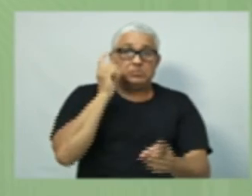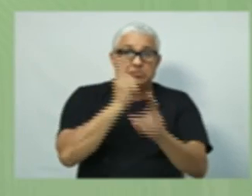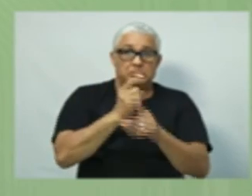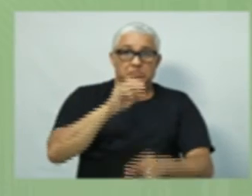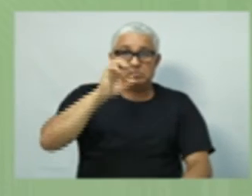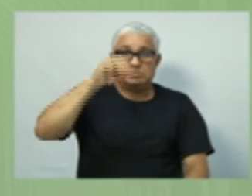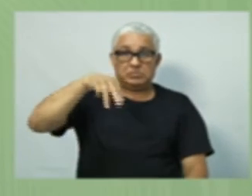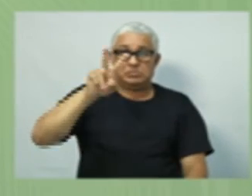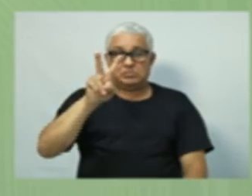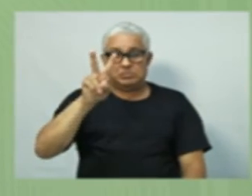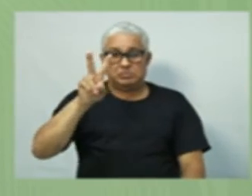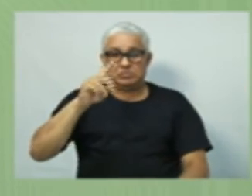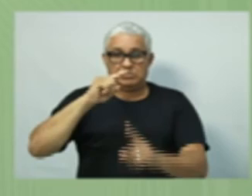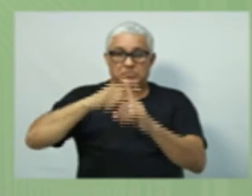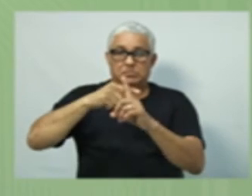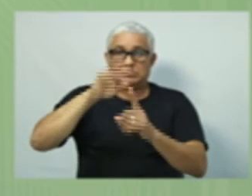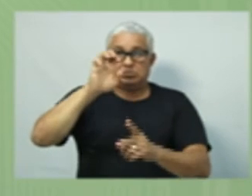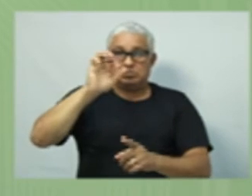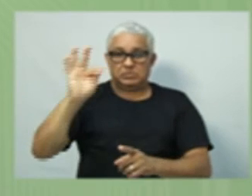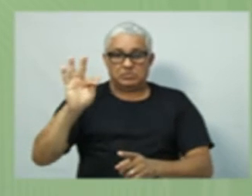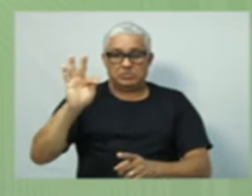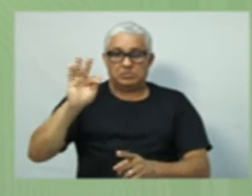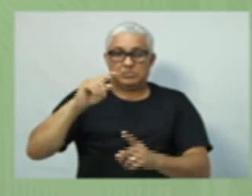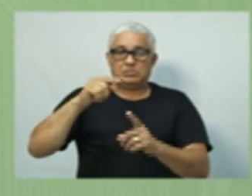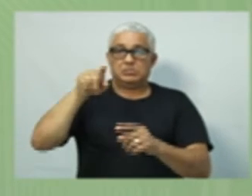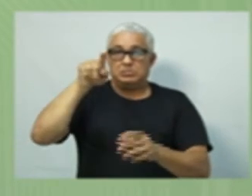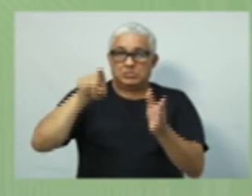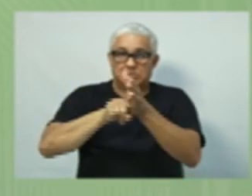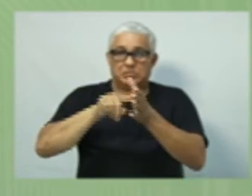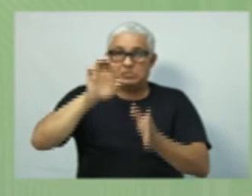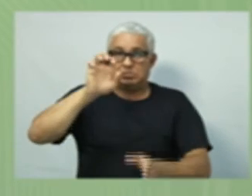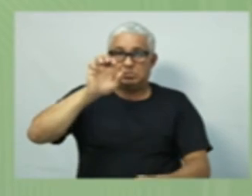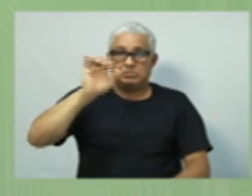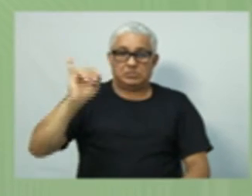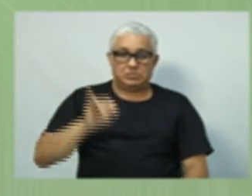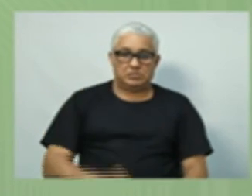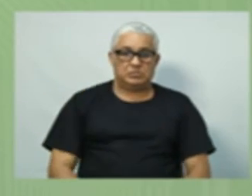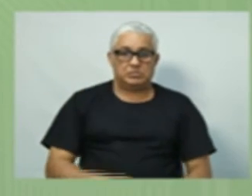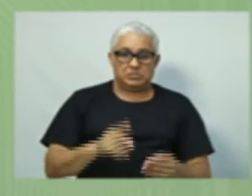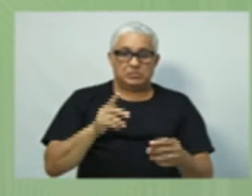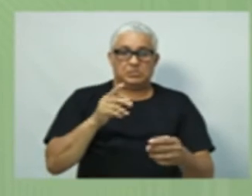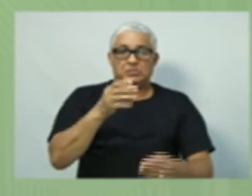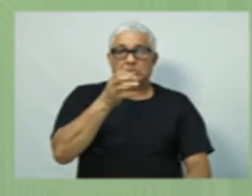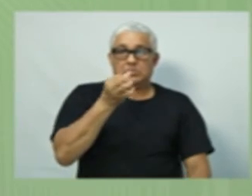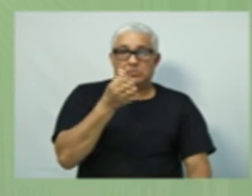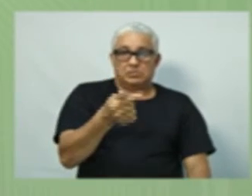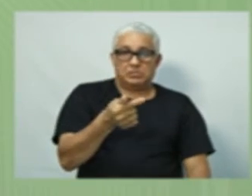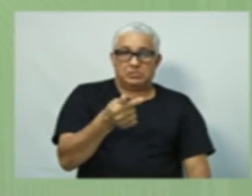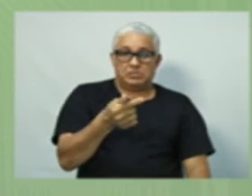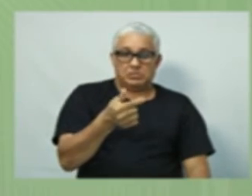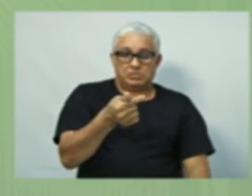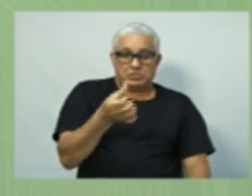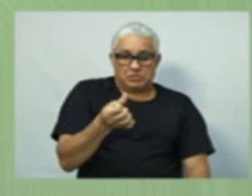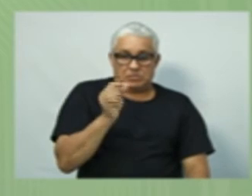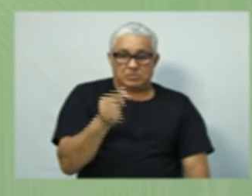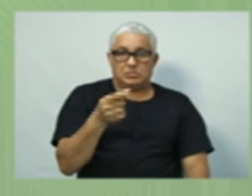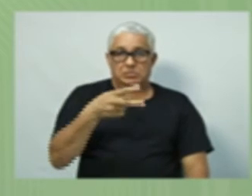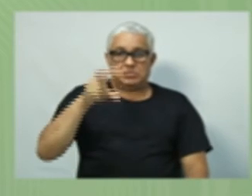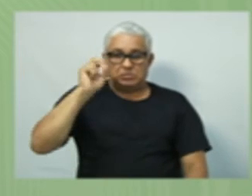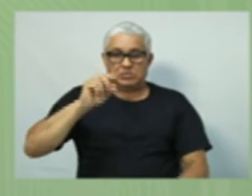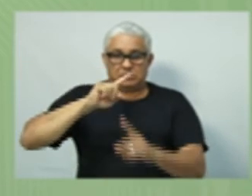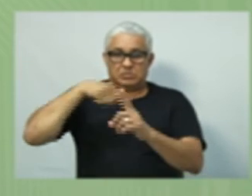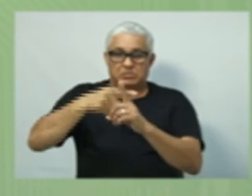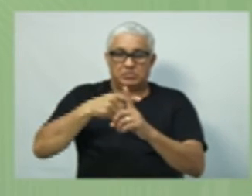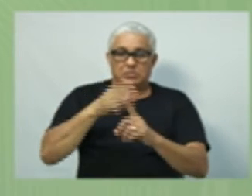forma cmb mais estoque final - estoque inicial compras é igual a 7 6.250 que o cmv que eu acho